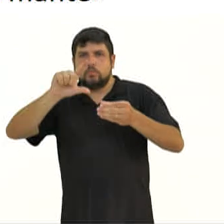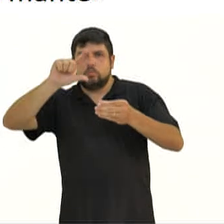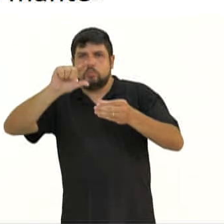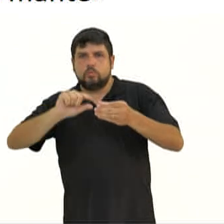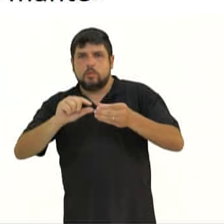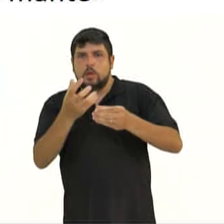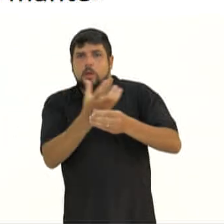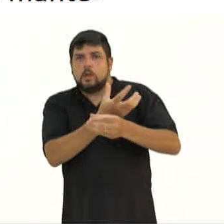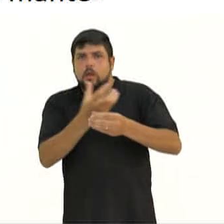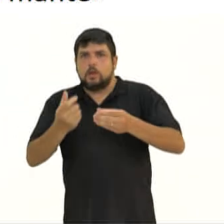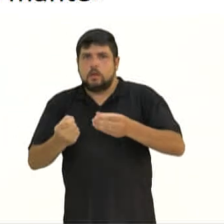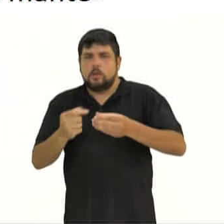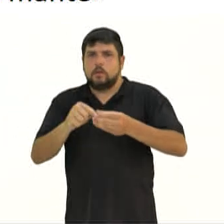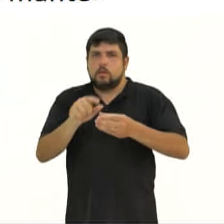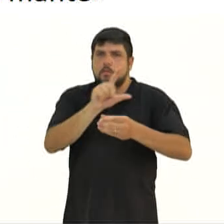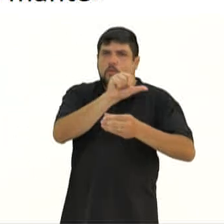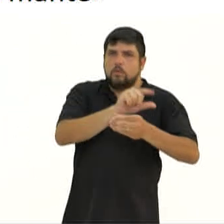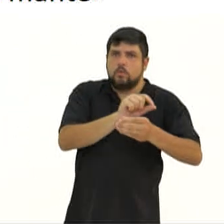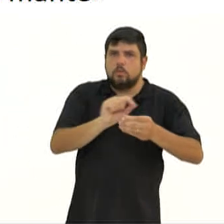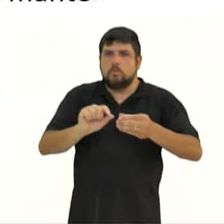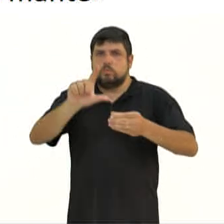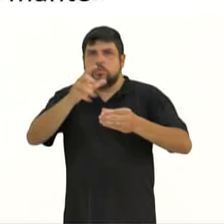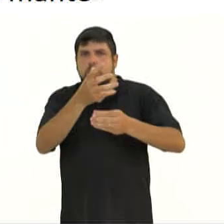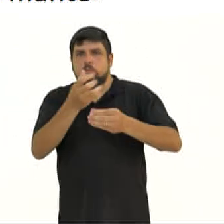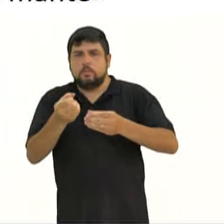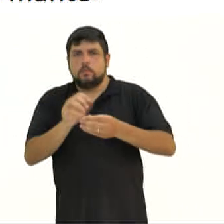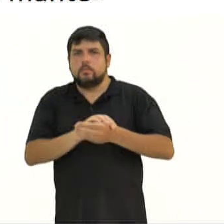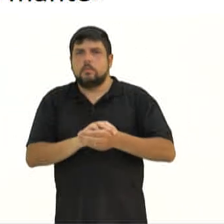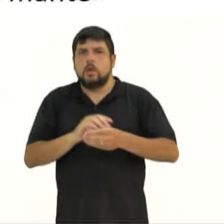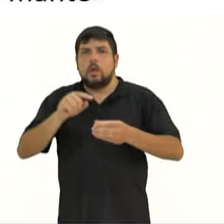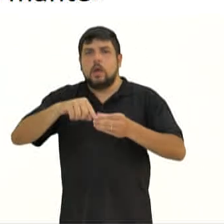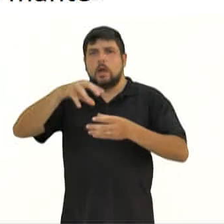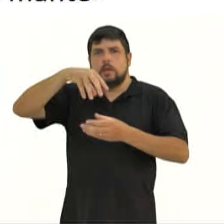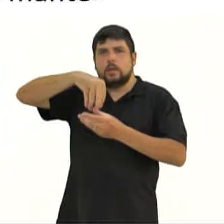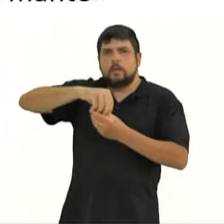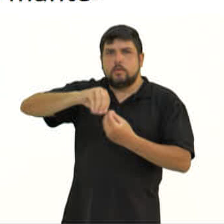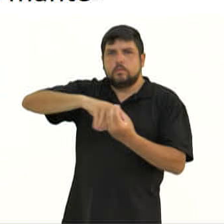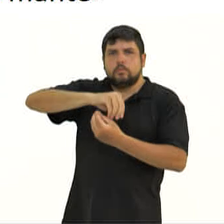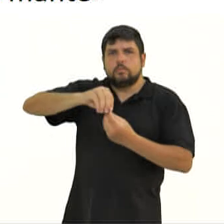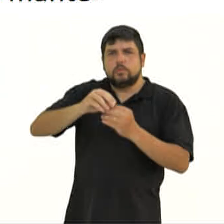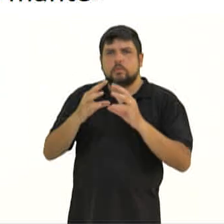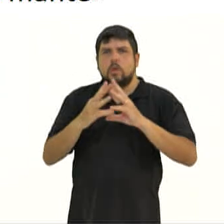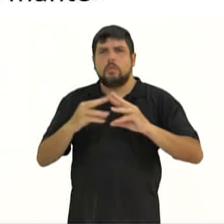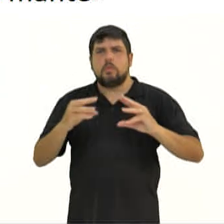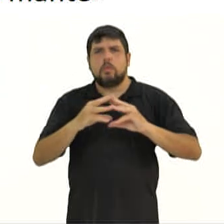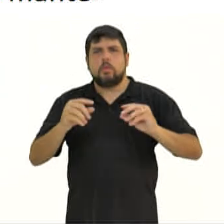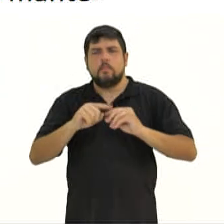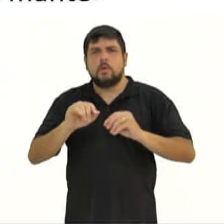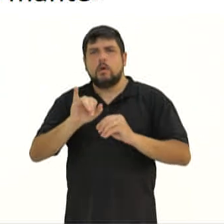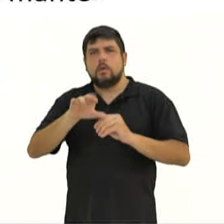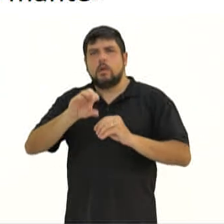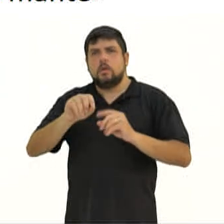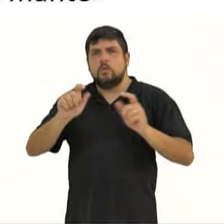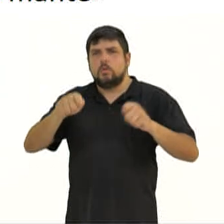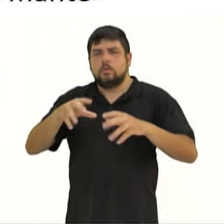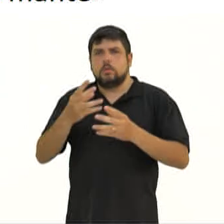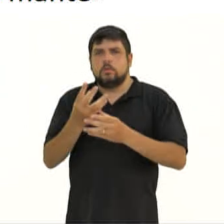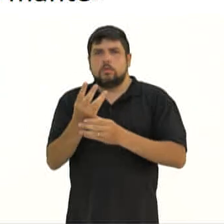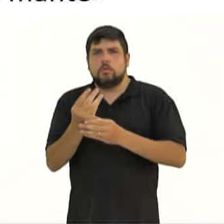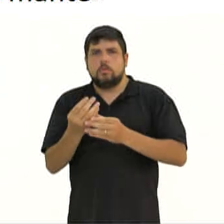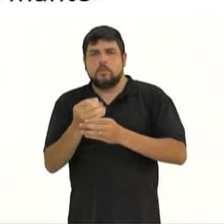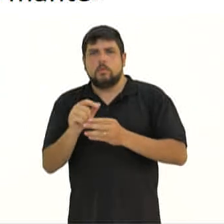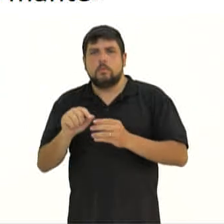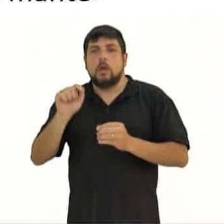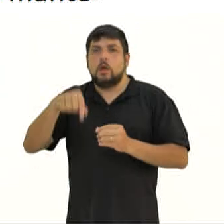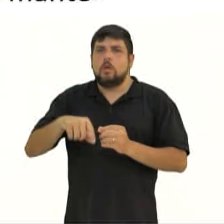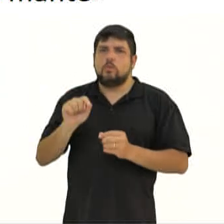que recebe os elétrons, geralmente apresenta uma mistura pastosa com íons capazes de sofrer a redução, isso falando lá nas